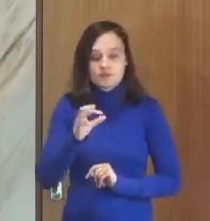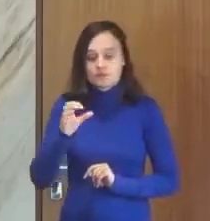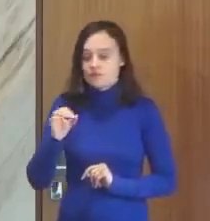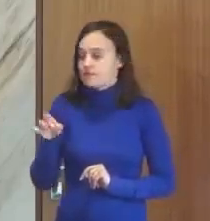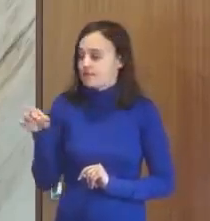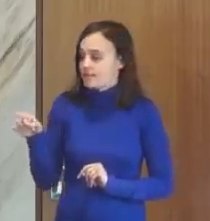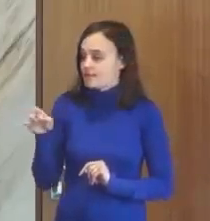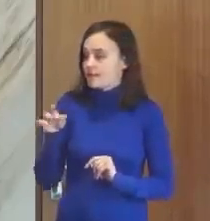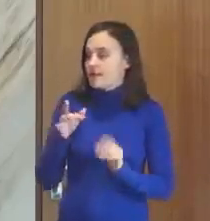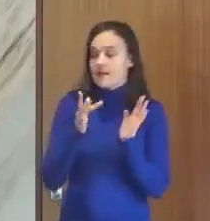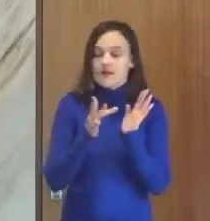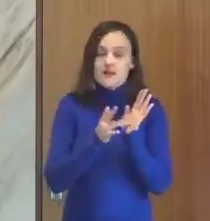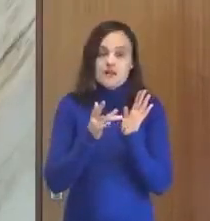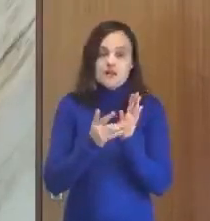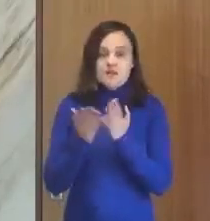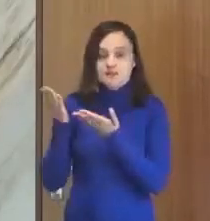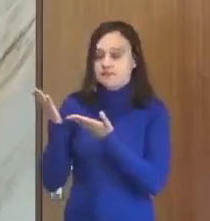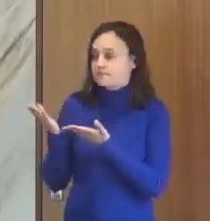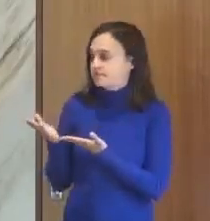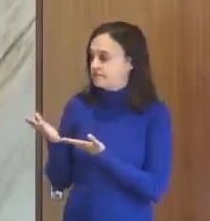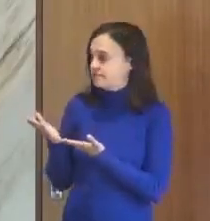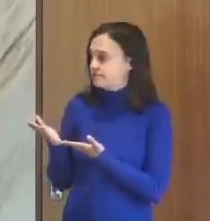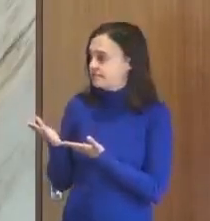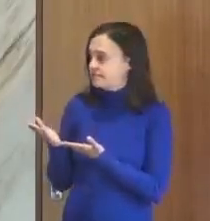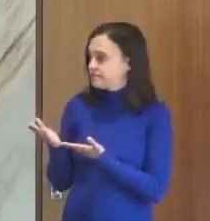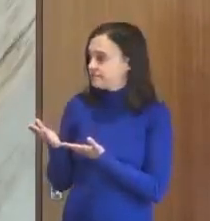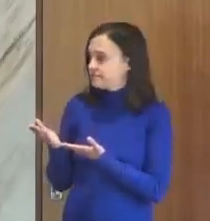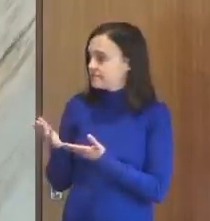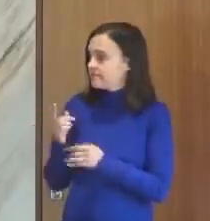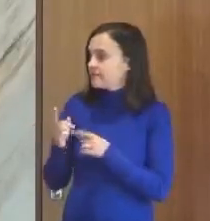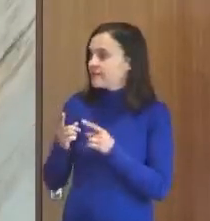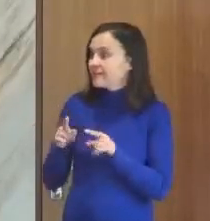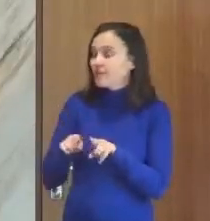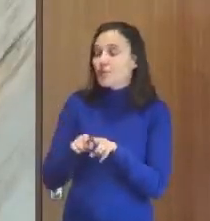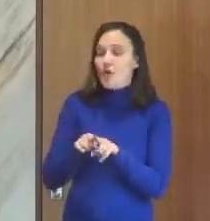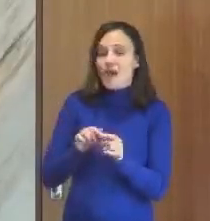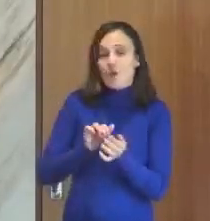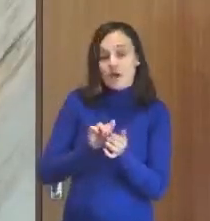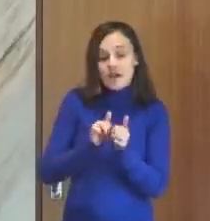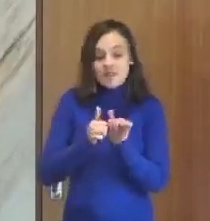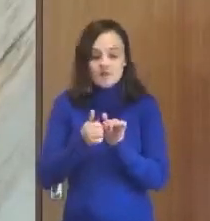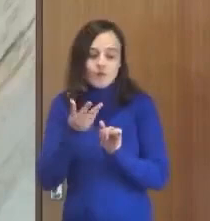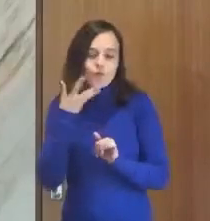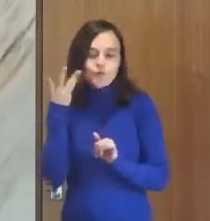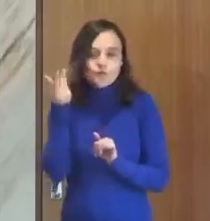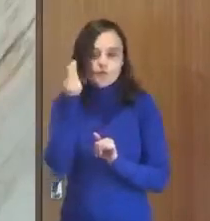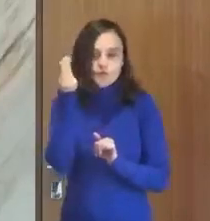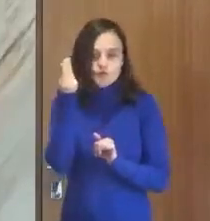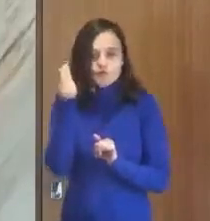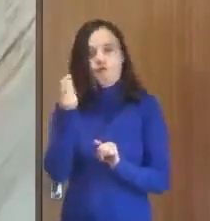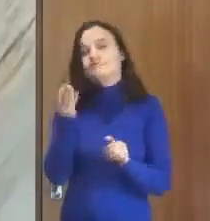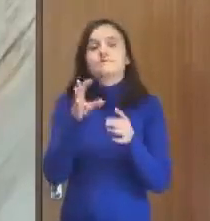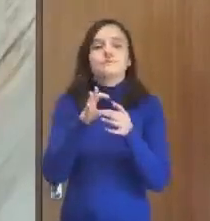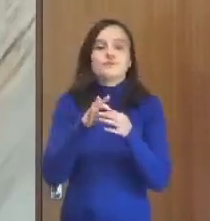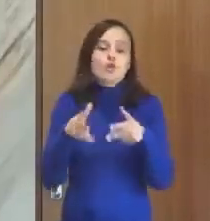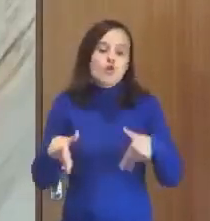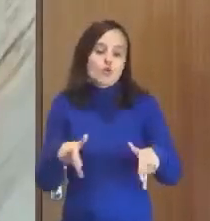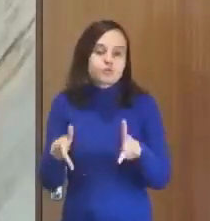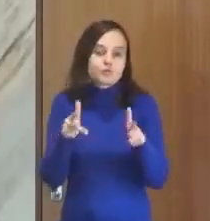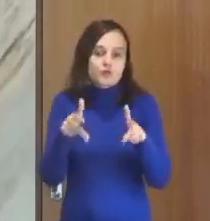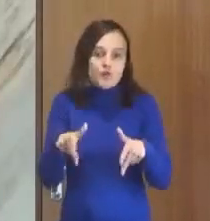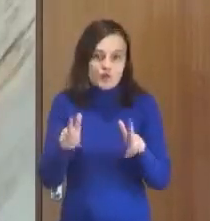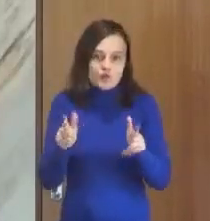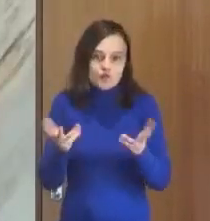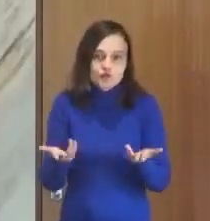1940, esta obra, que é basicamente uma adaptação para os mais novos, de cariz pedagógico, por João